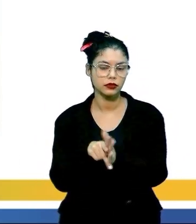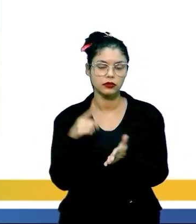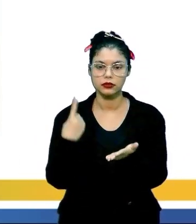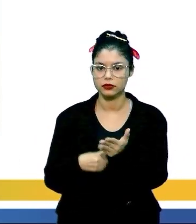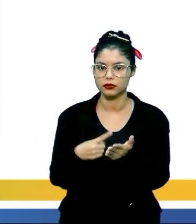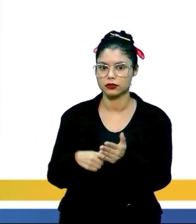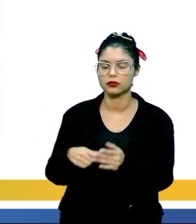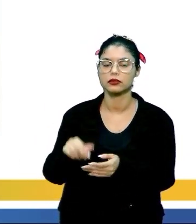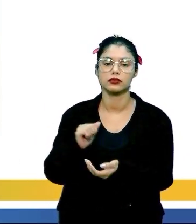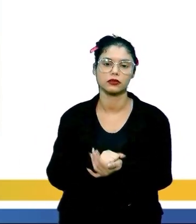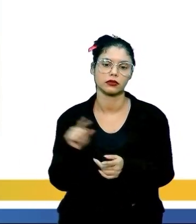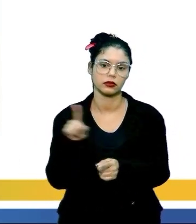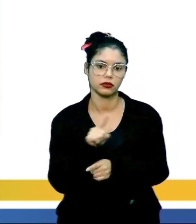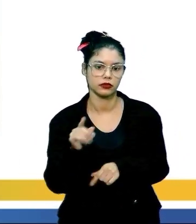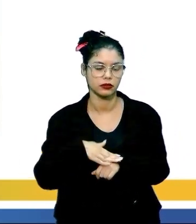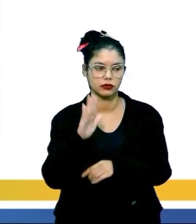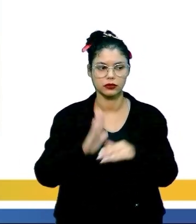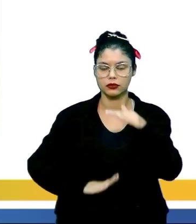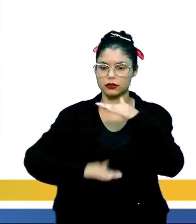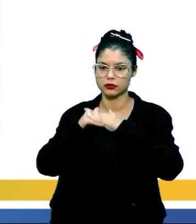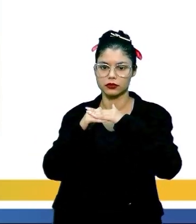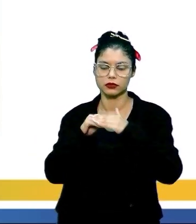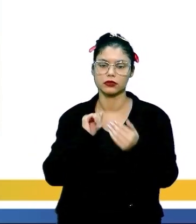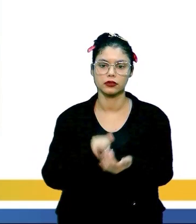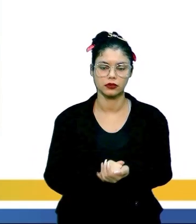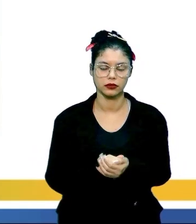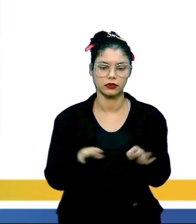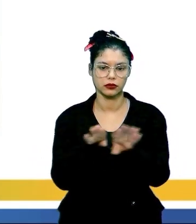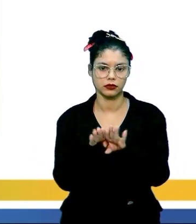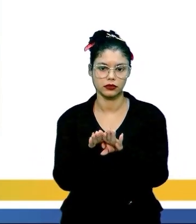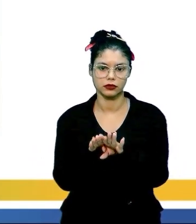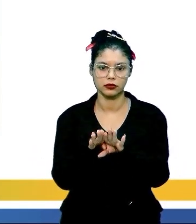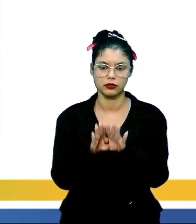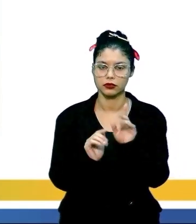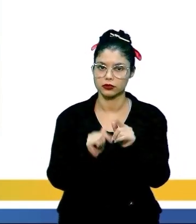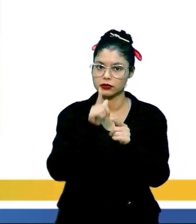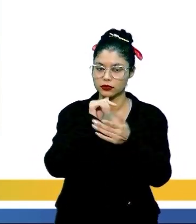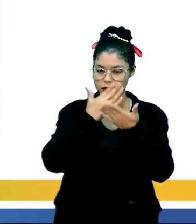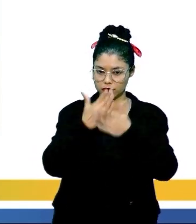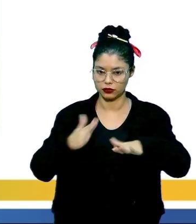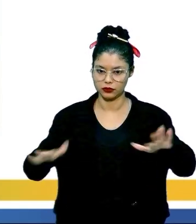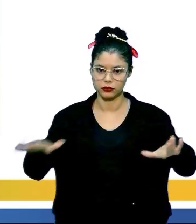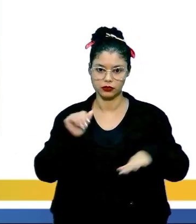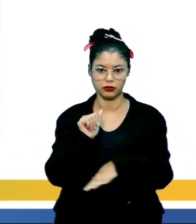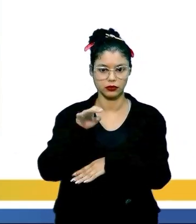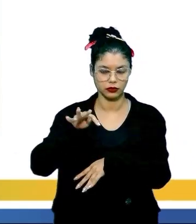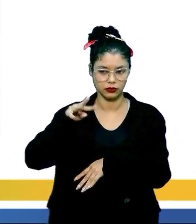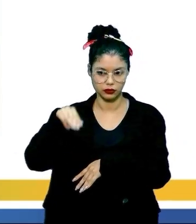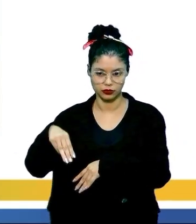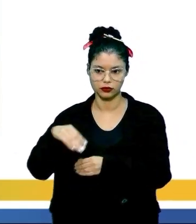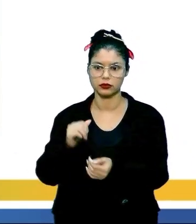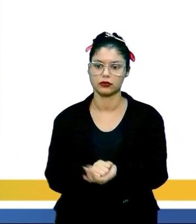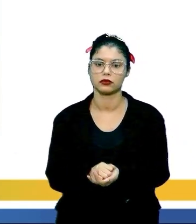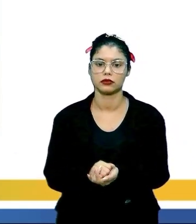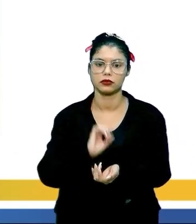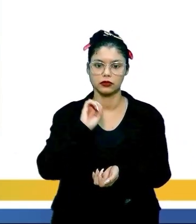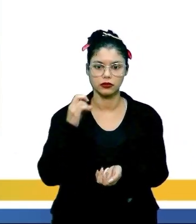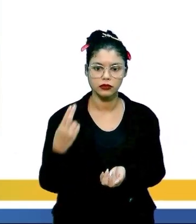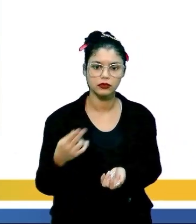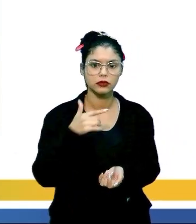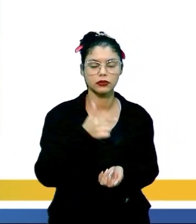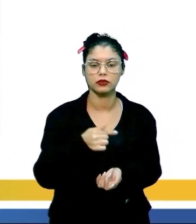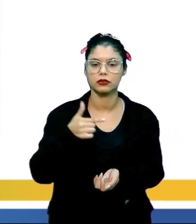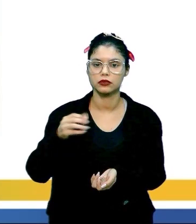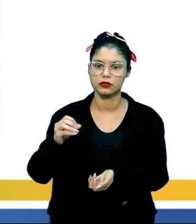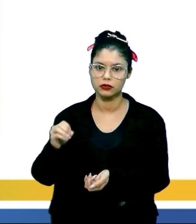condições normais de temperatura e pressão, a pressão desse gás é a nível do mar, então é 1 atm ou 760 milímetros de